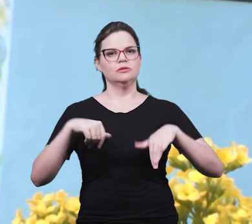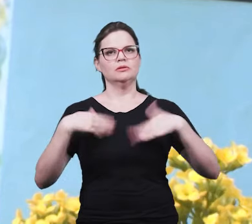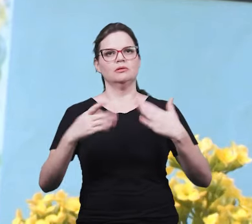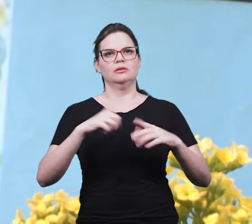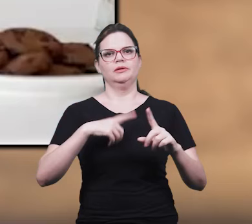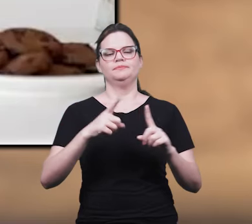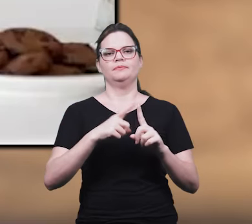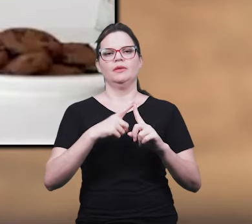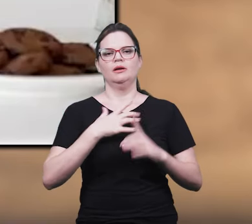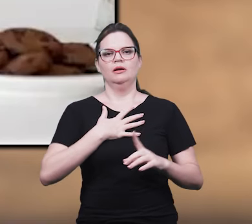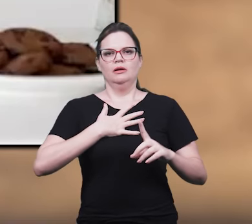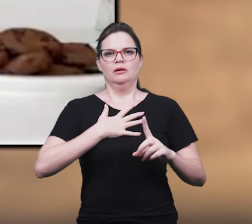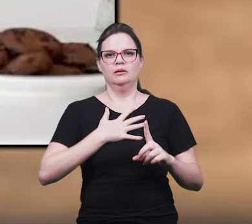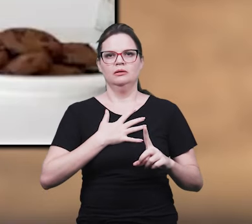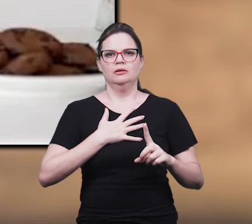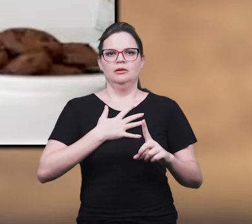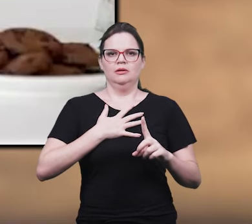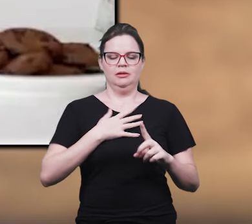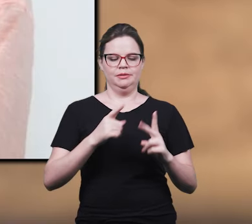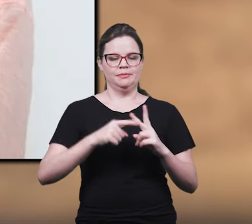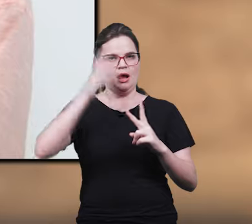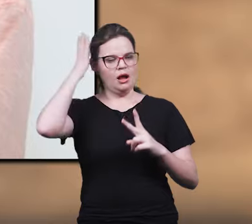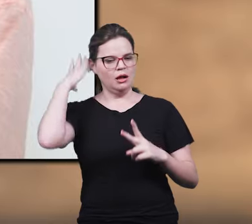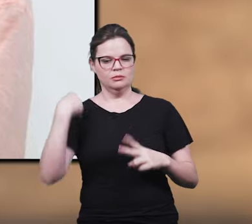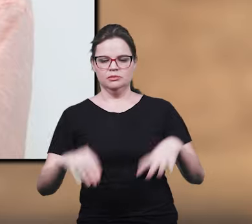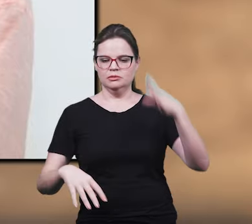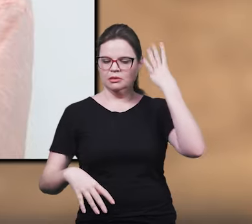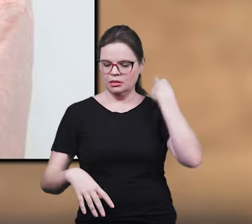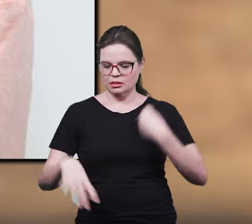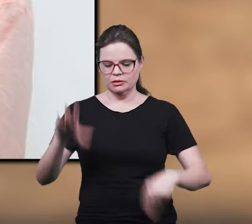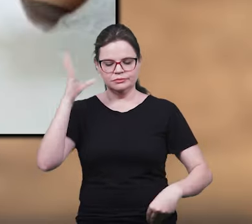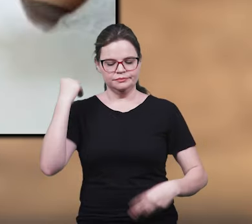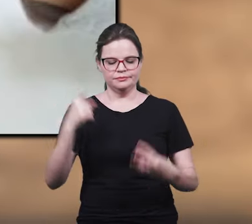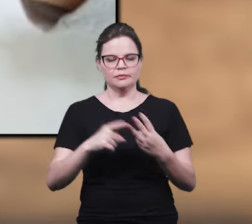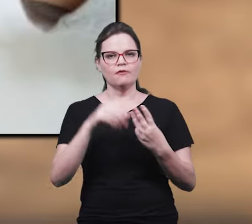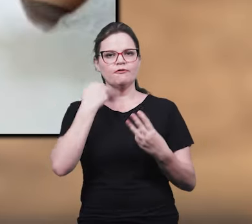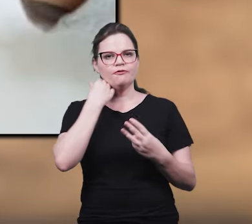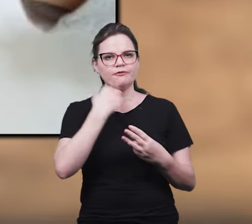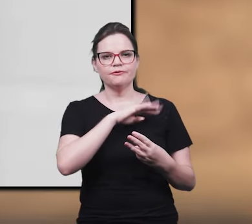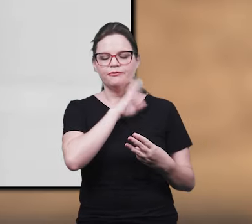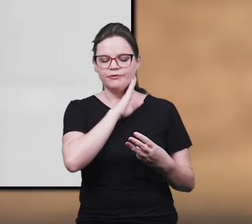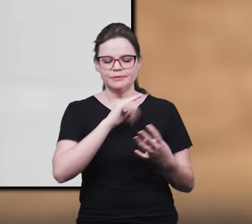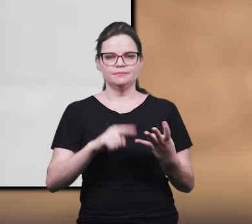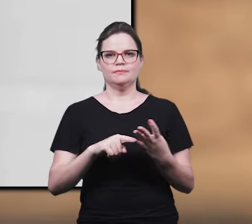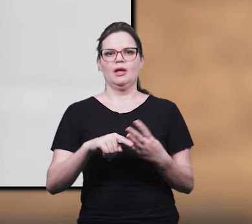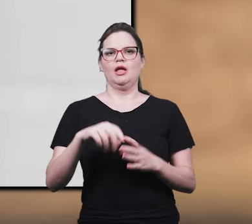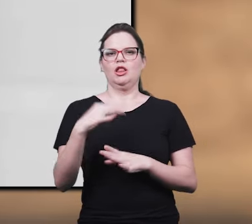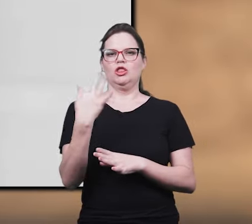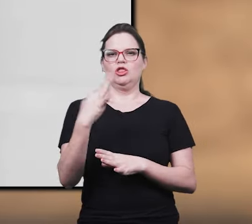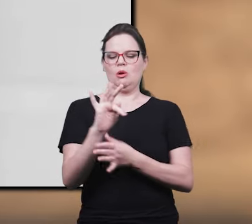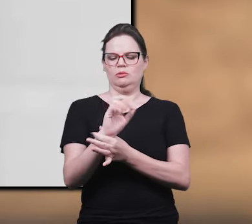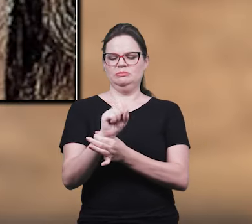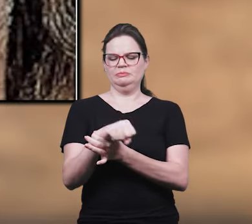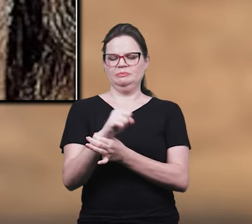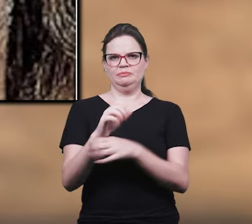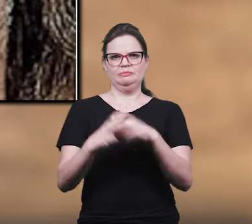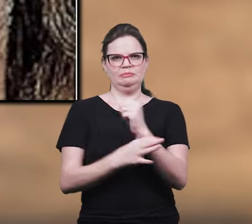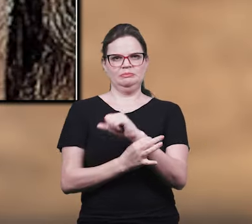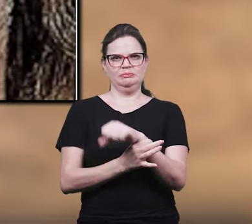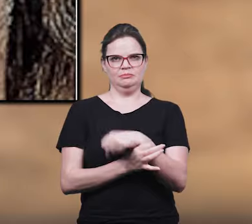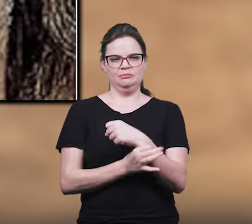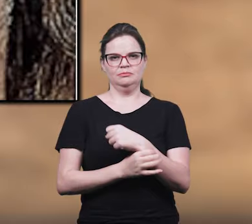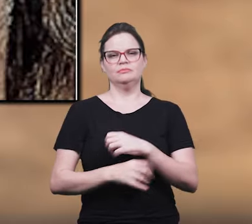sinais: fadiga, queda de cabelo, febre, dor nas articulações,